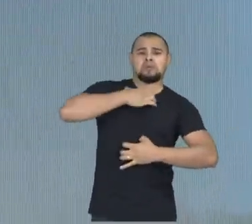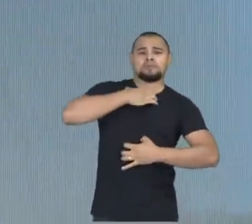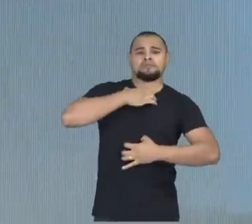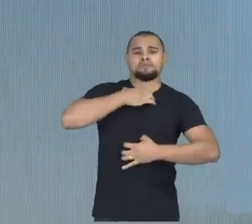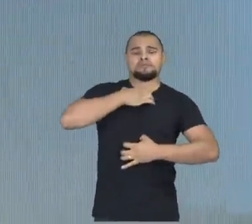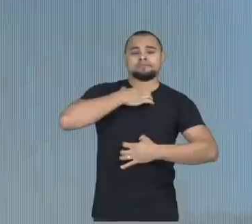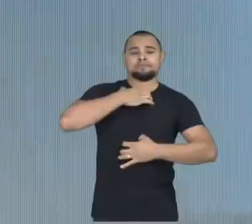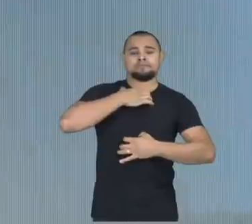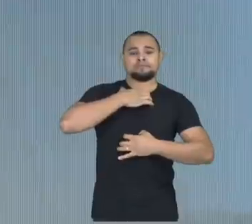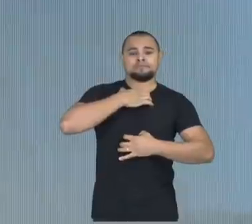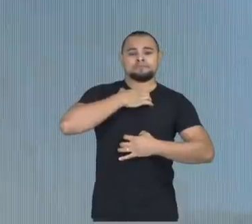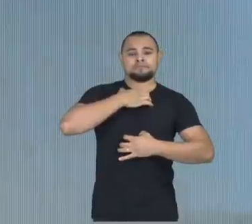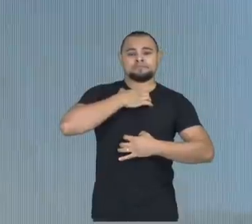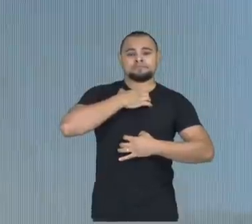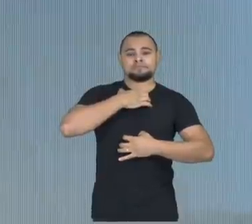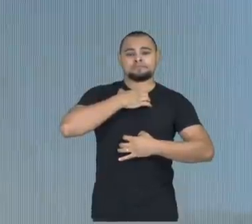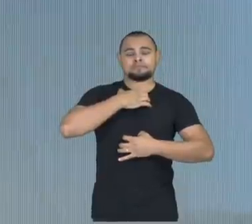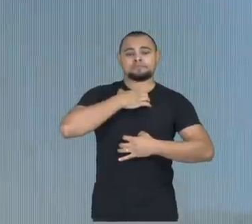empatia.